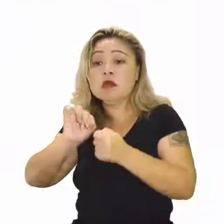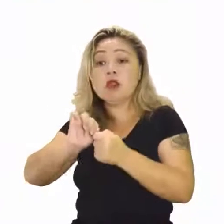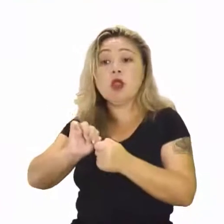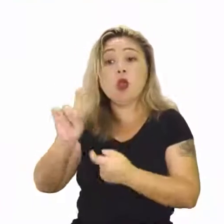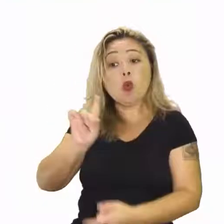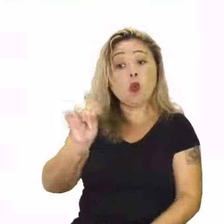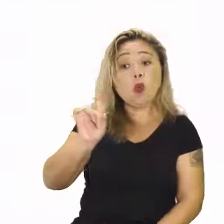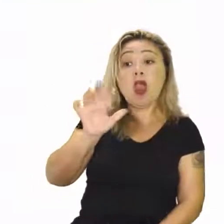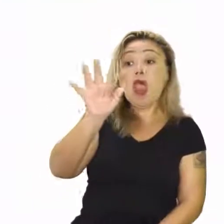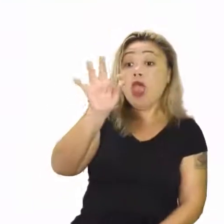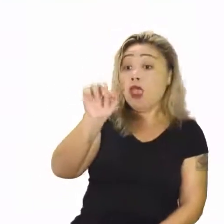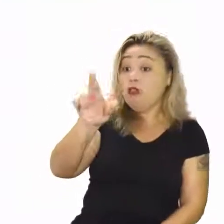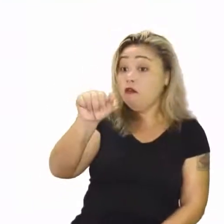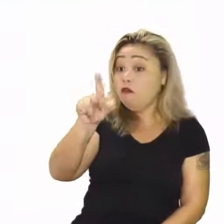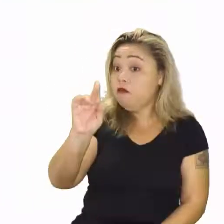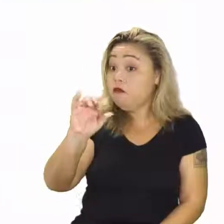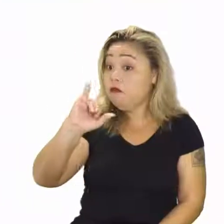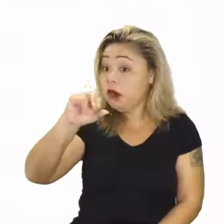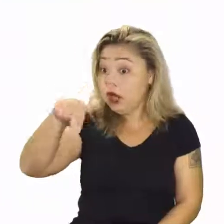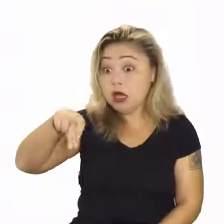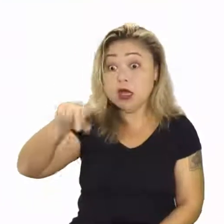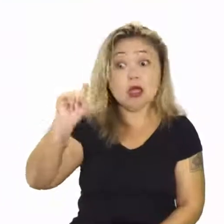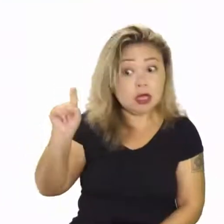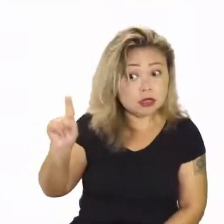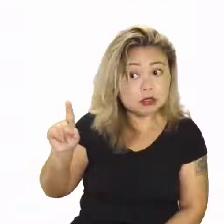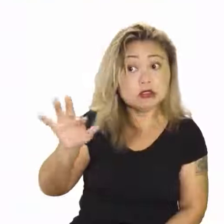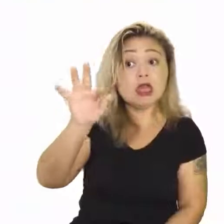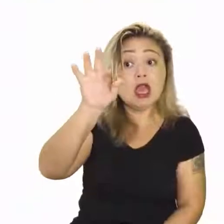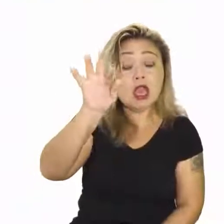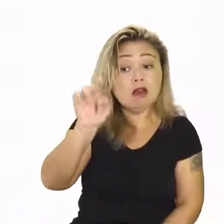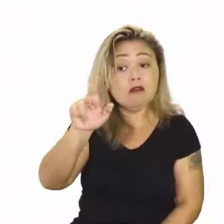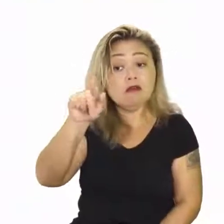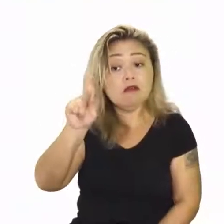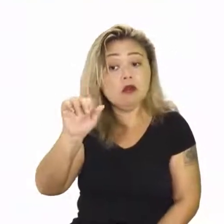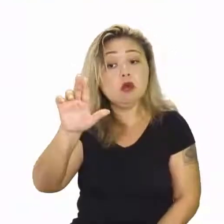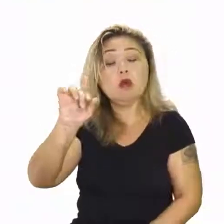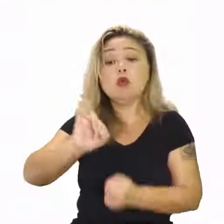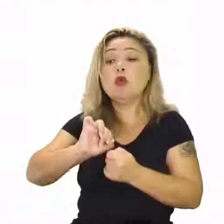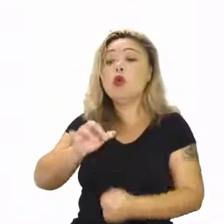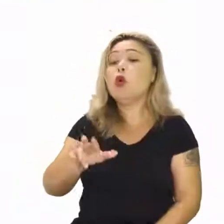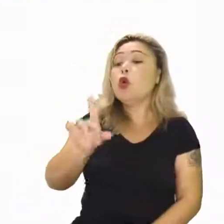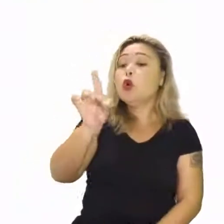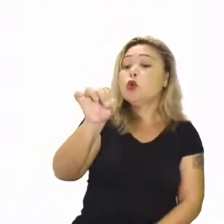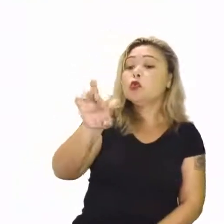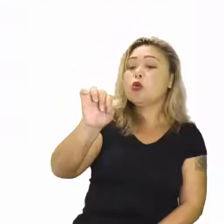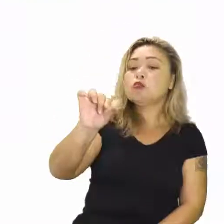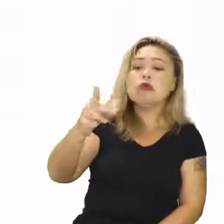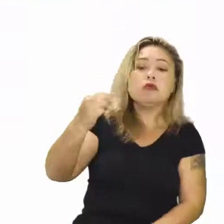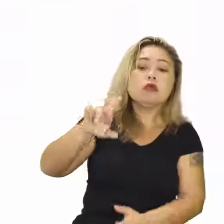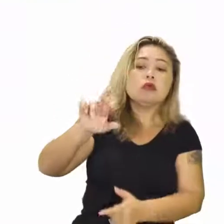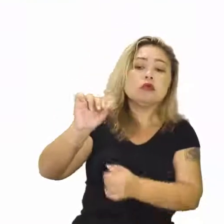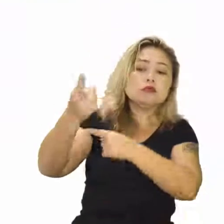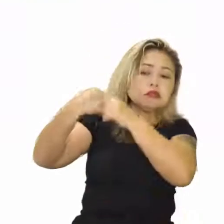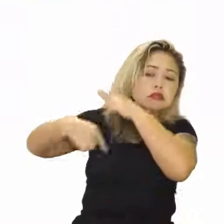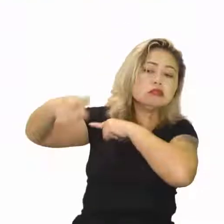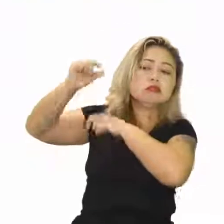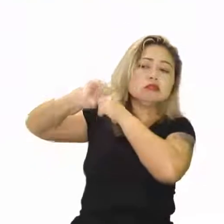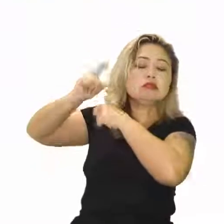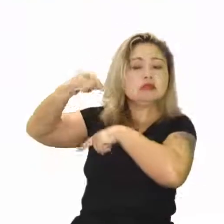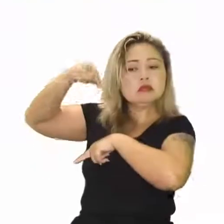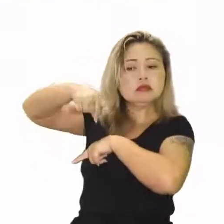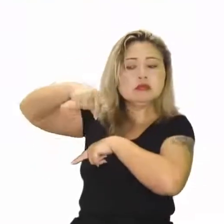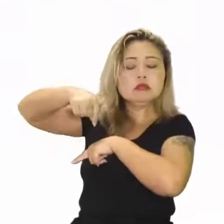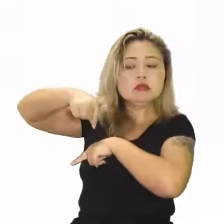com o Theodore Roosevelt, tá? Esse aqui é o Frank Roosevelt, da Segunda Guerra. O Theodore Roosevelt foi aquele que veio